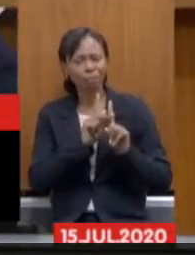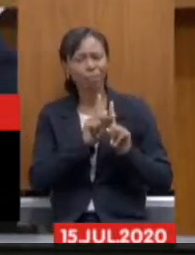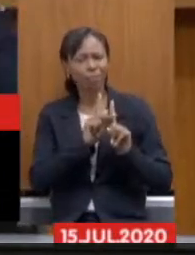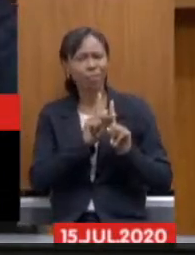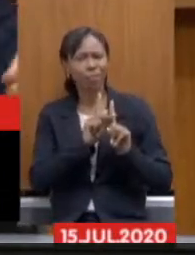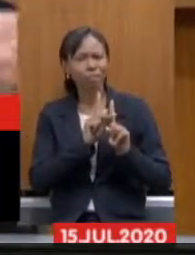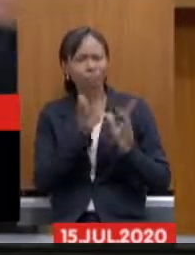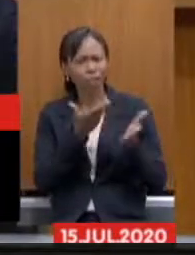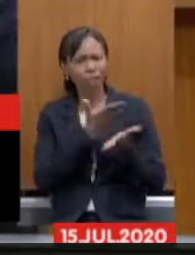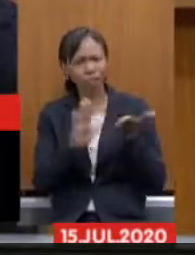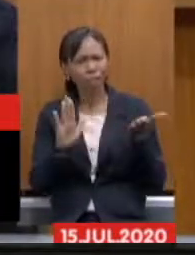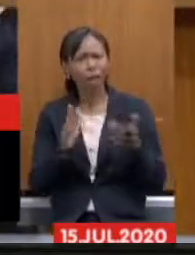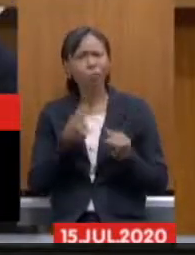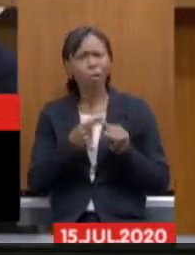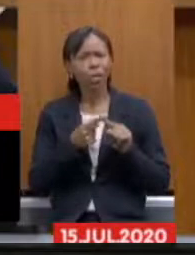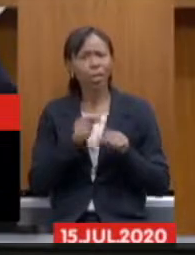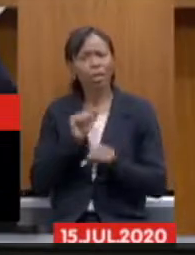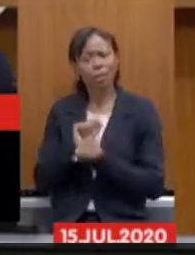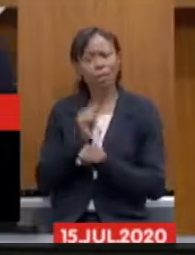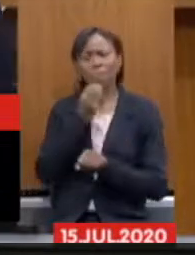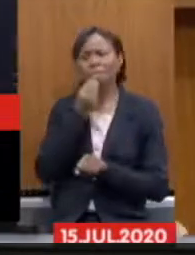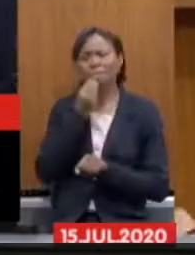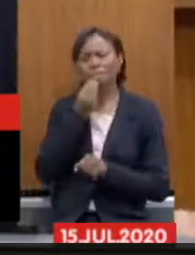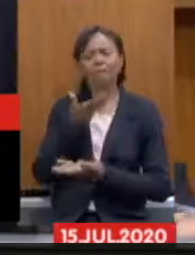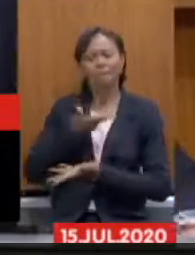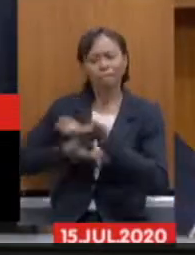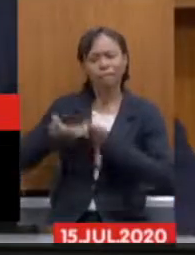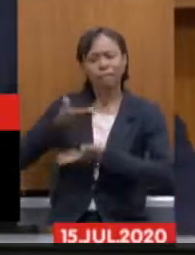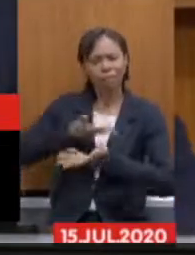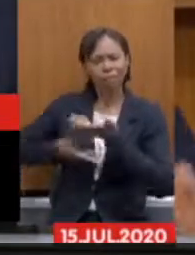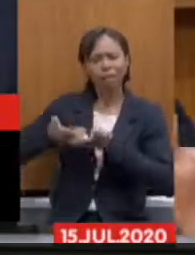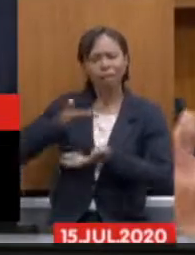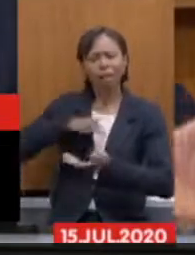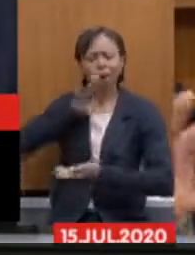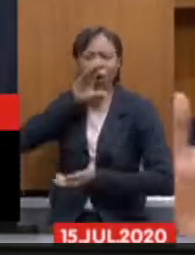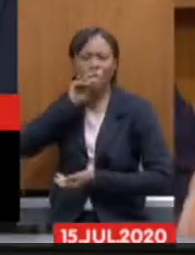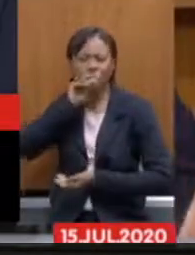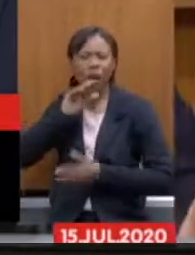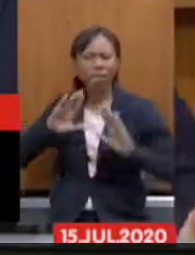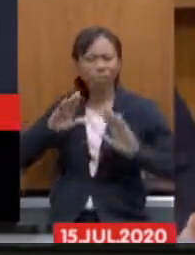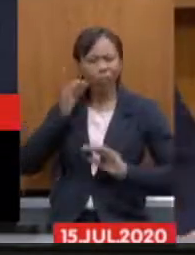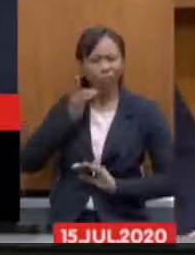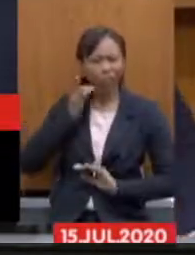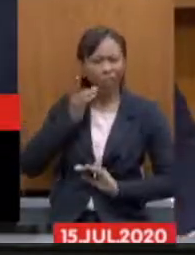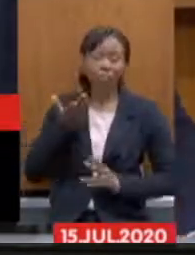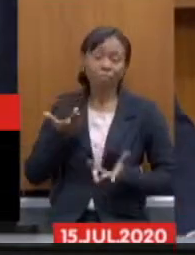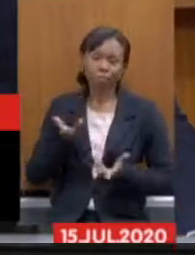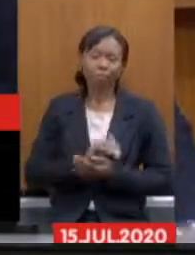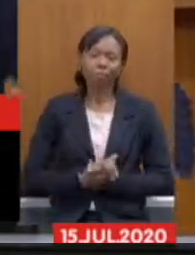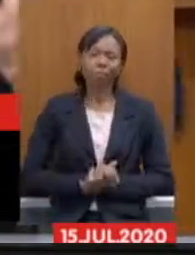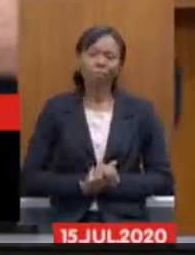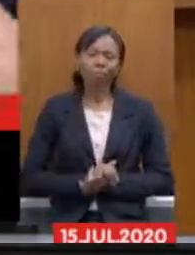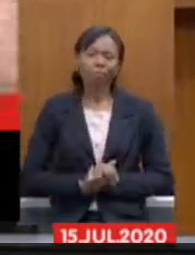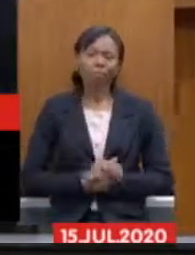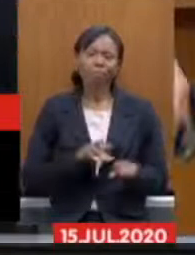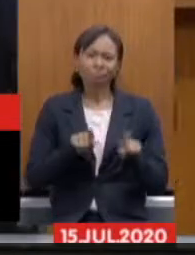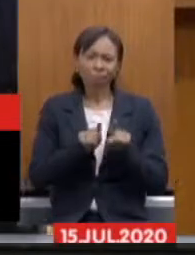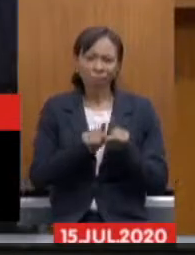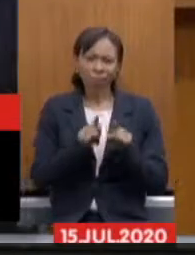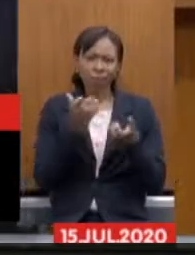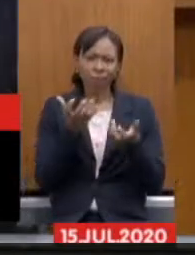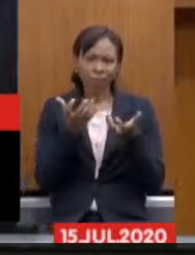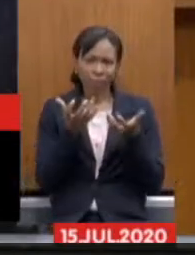momento em que se espera fraternidade nós deputados já que não é o momento de se discutir isso também